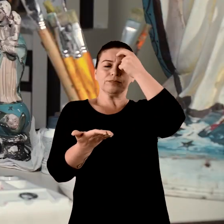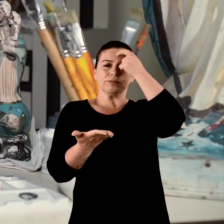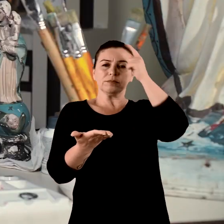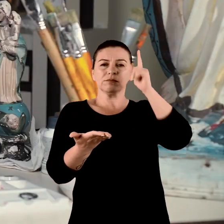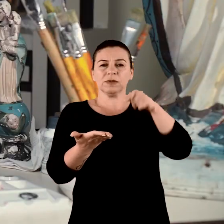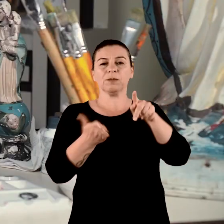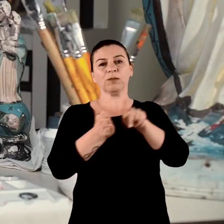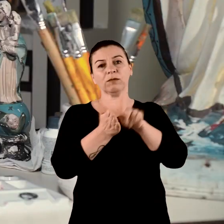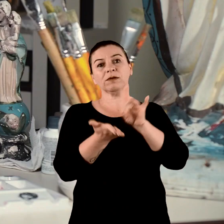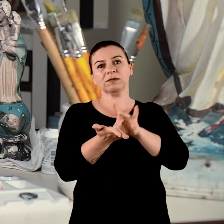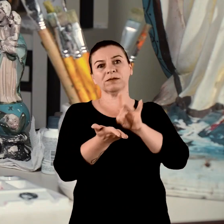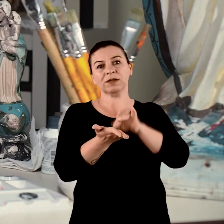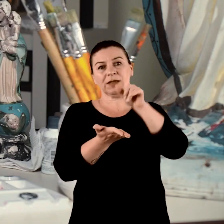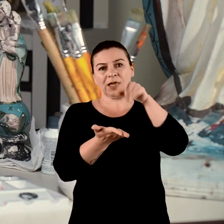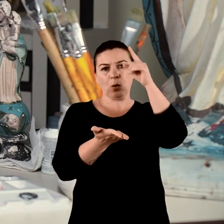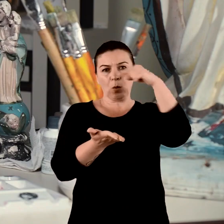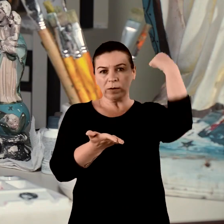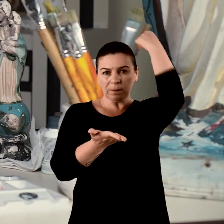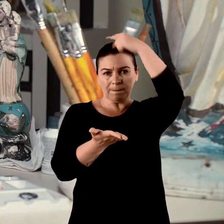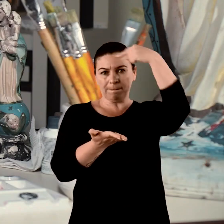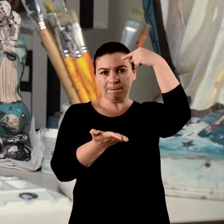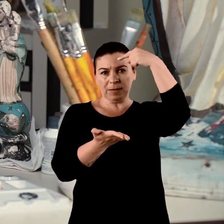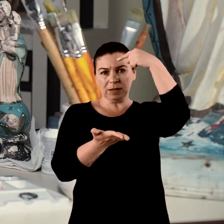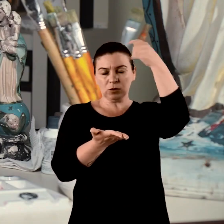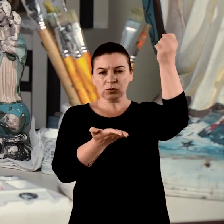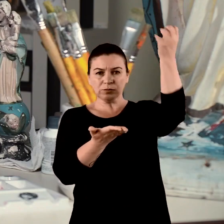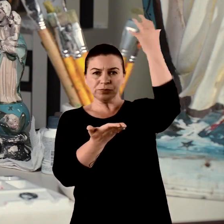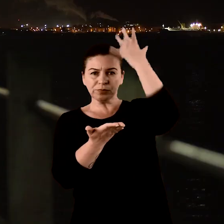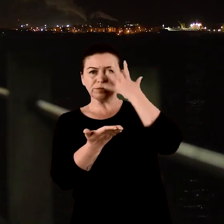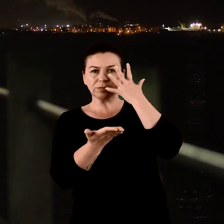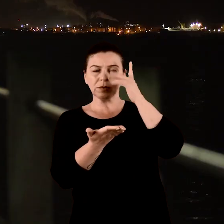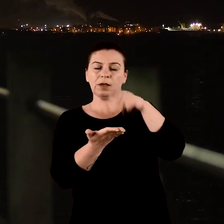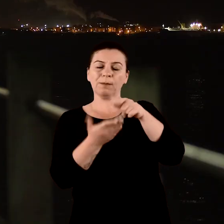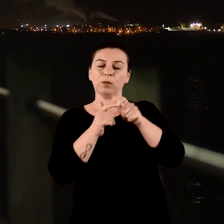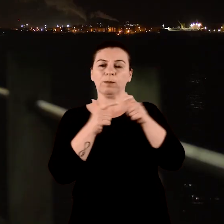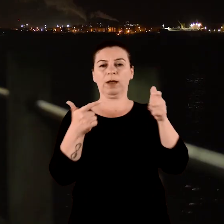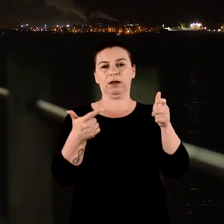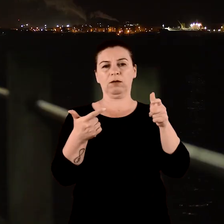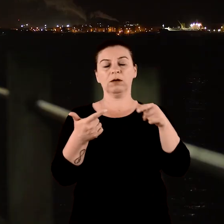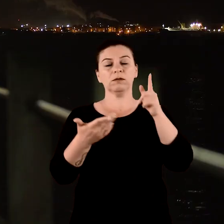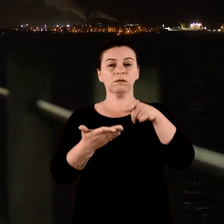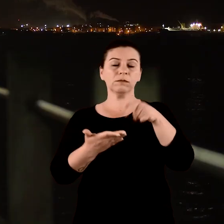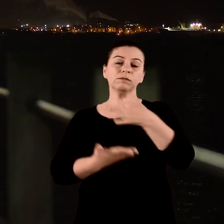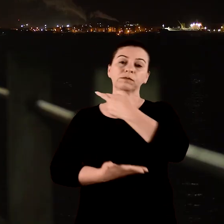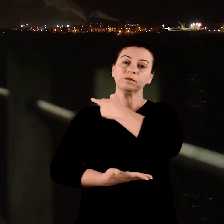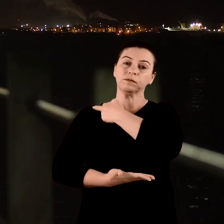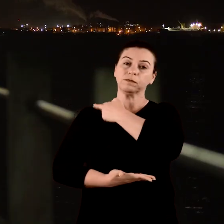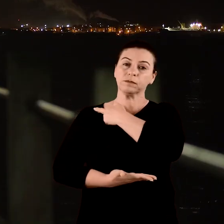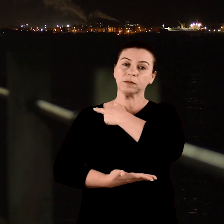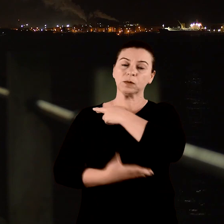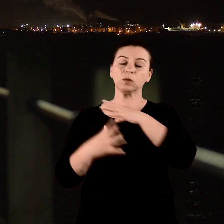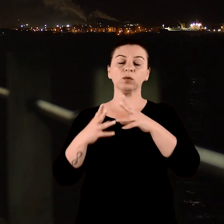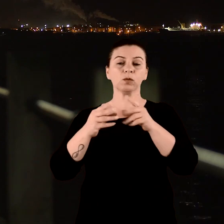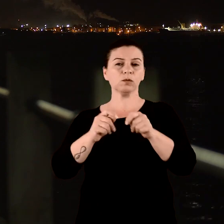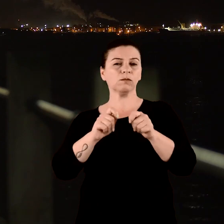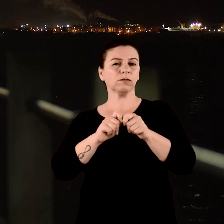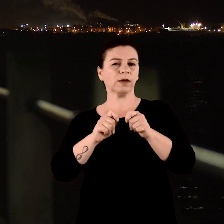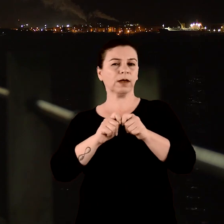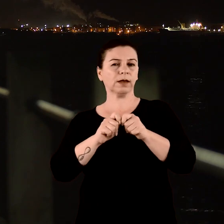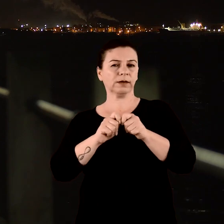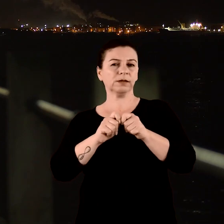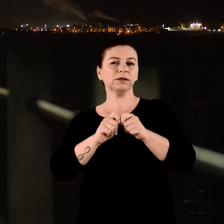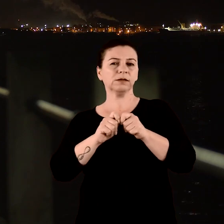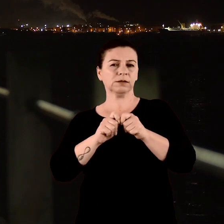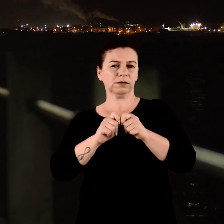à cabeça, que me vêm, na realidade vem ao espírito, é muito maior. Então, essa responsabilidade, isso tudo